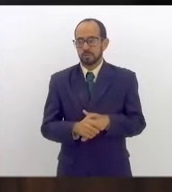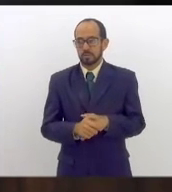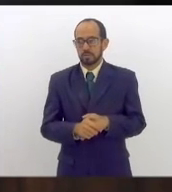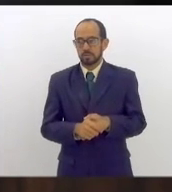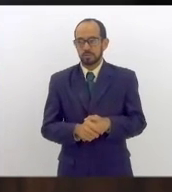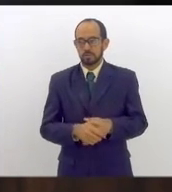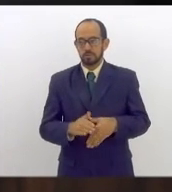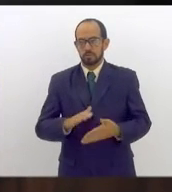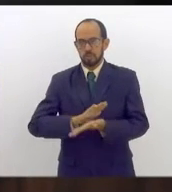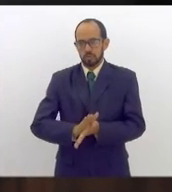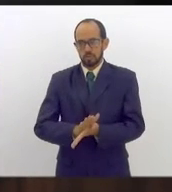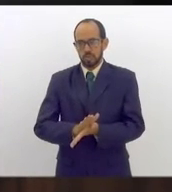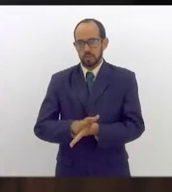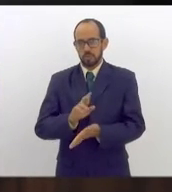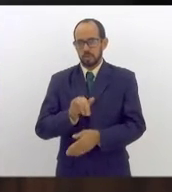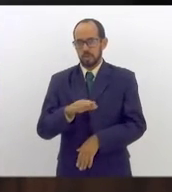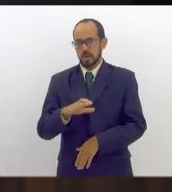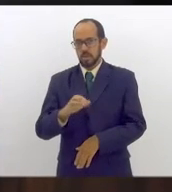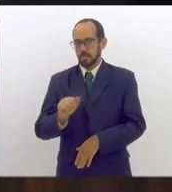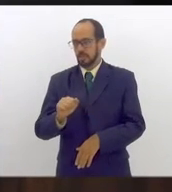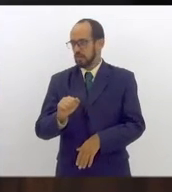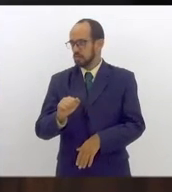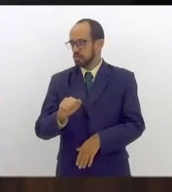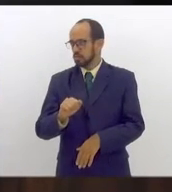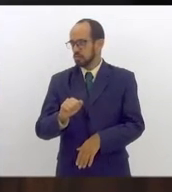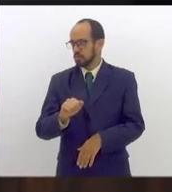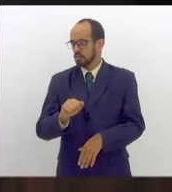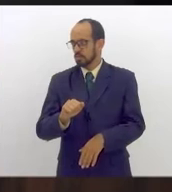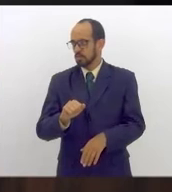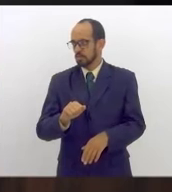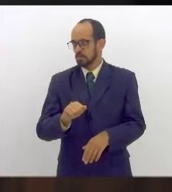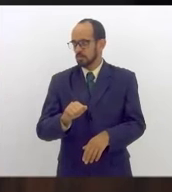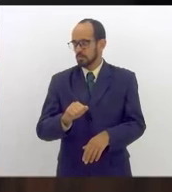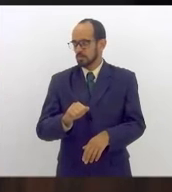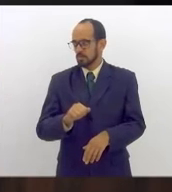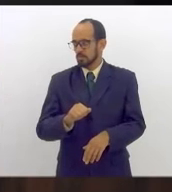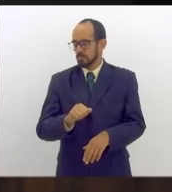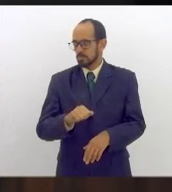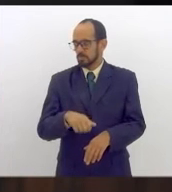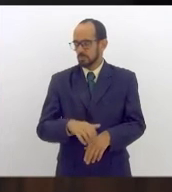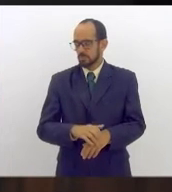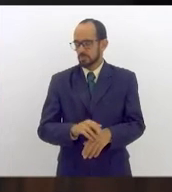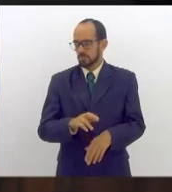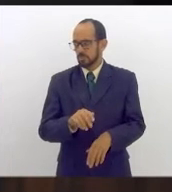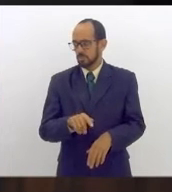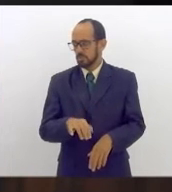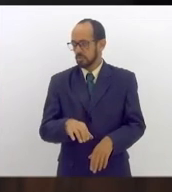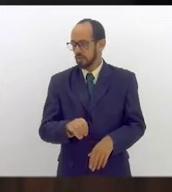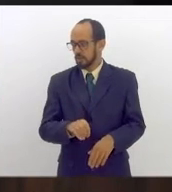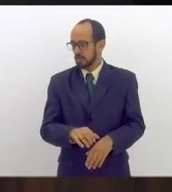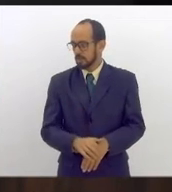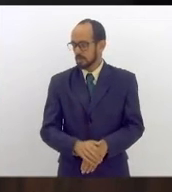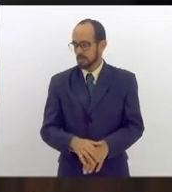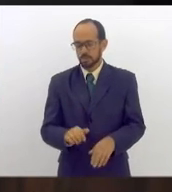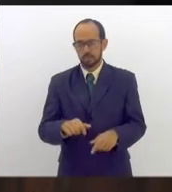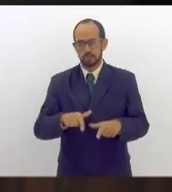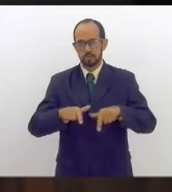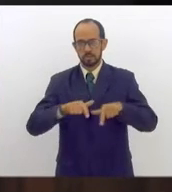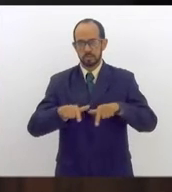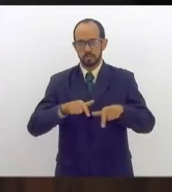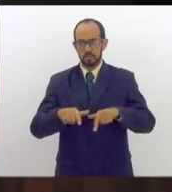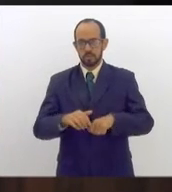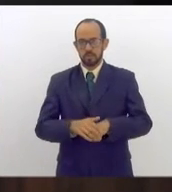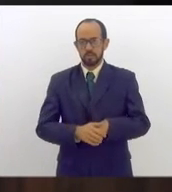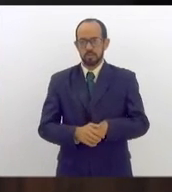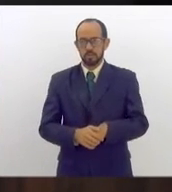preconceito, raça, cor, etnia, religião e procedência nacional, de trabalho, legislação social, seguridade social, de economia, indústria e comércio,